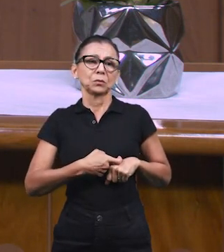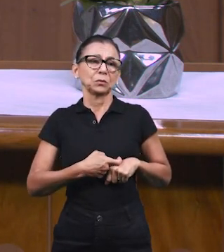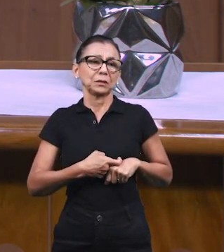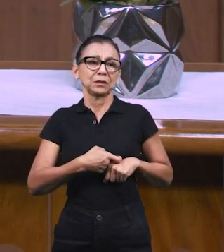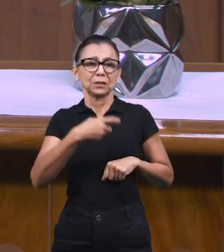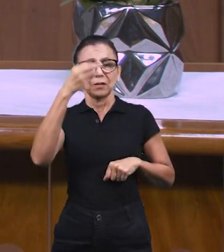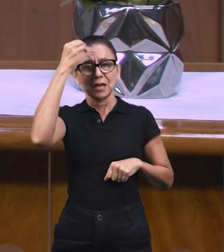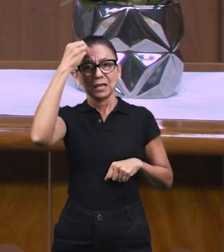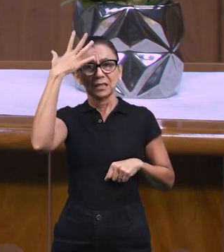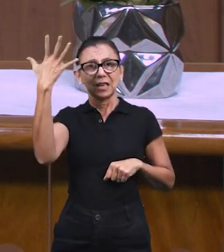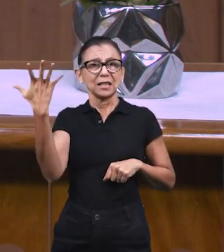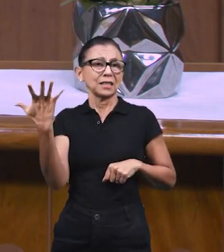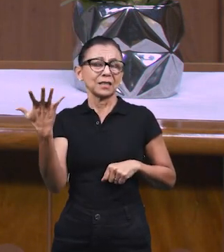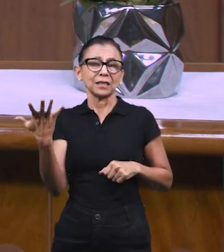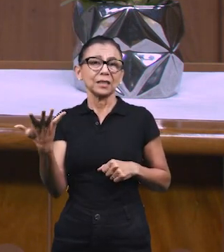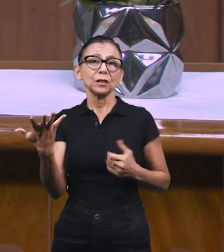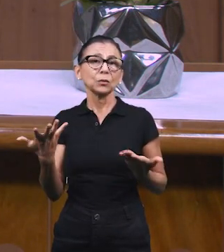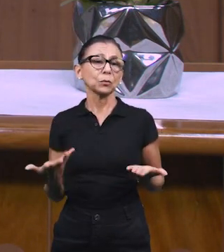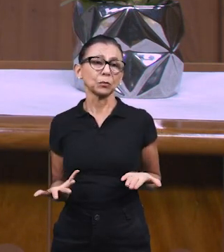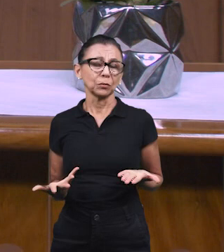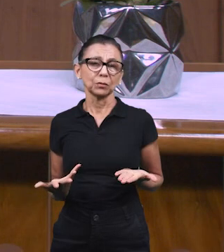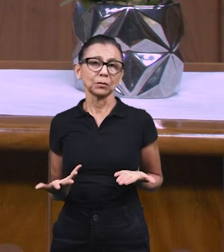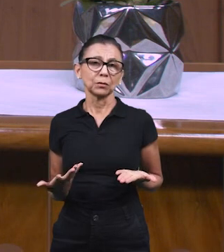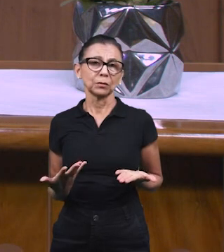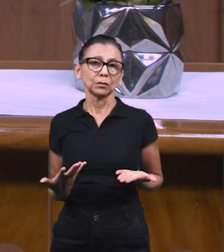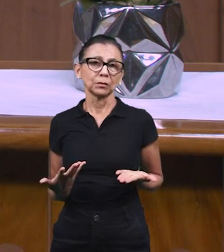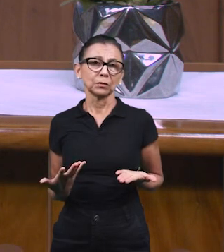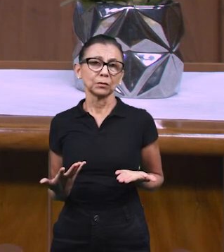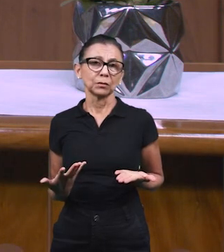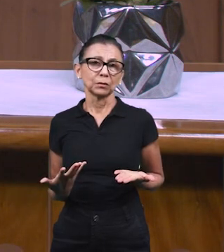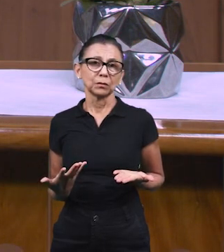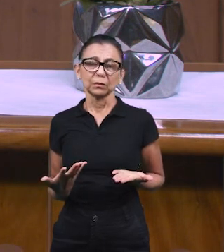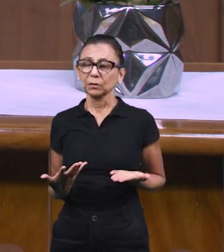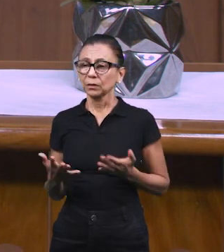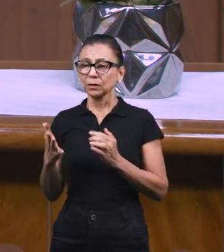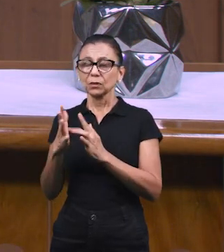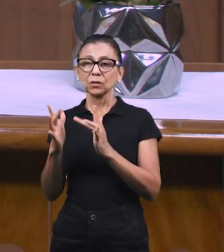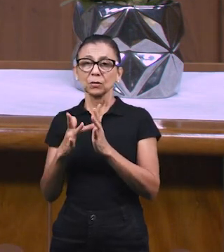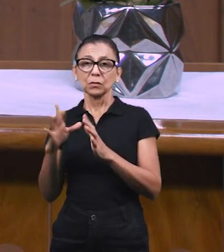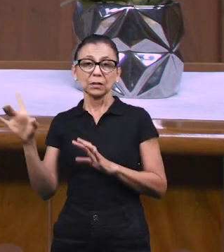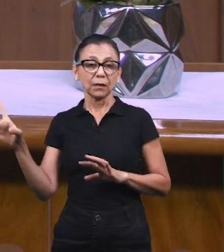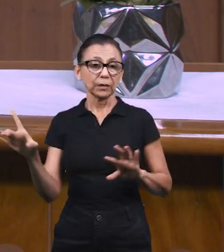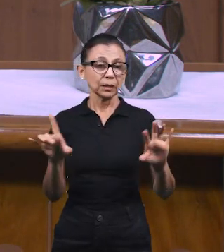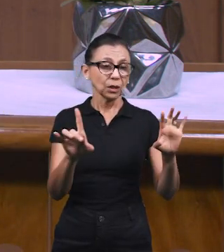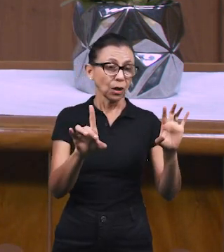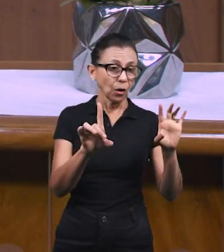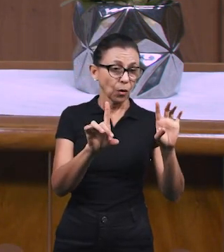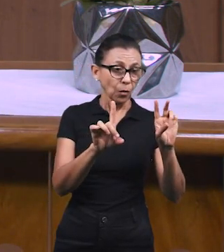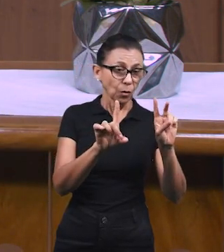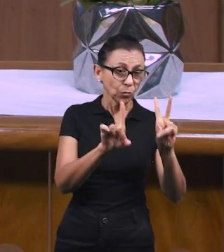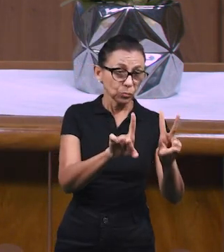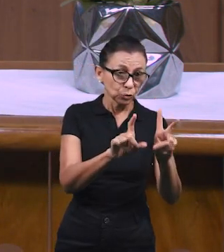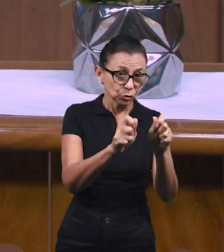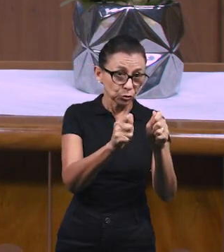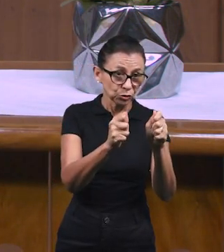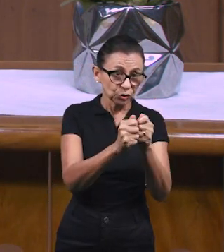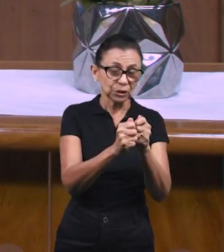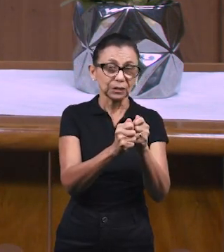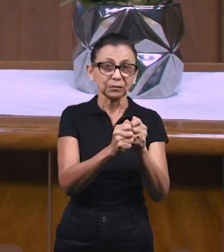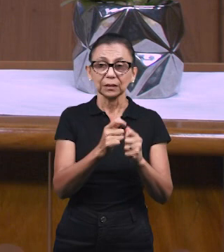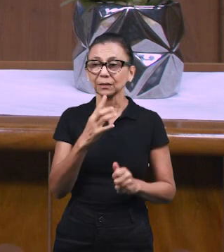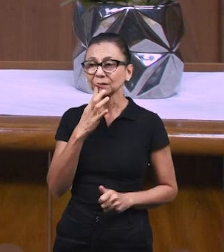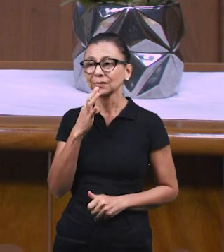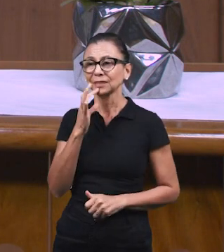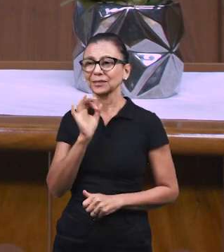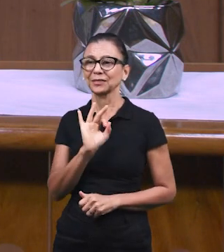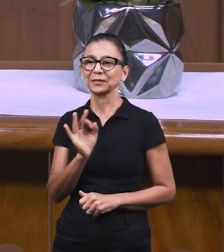as Escrituras, que Jesus estava ao lado deles e eles não podiam reconhecer Jesus. E nós vemos